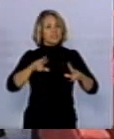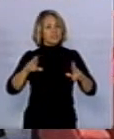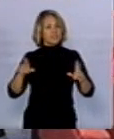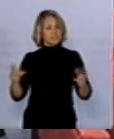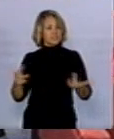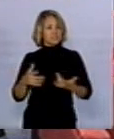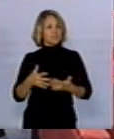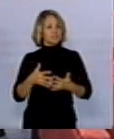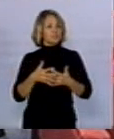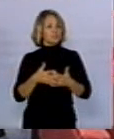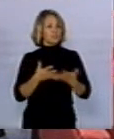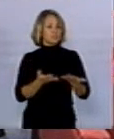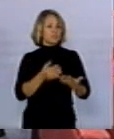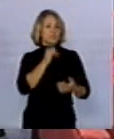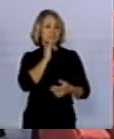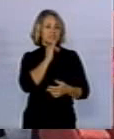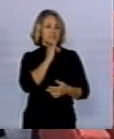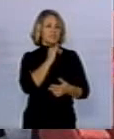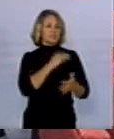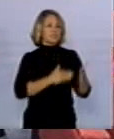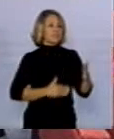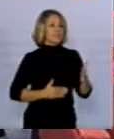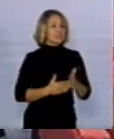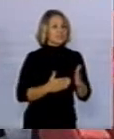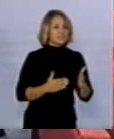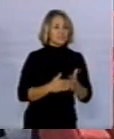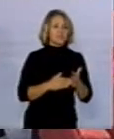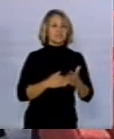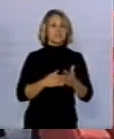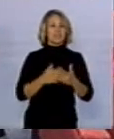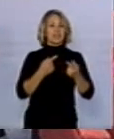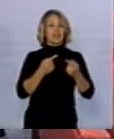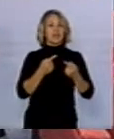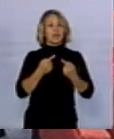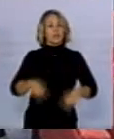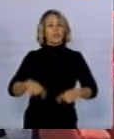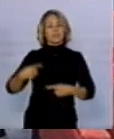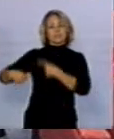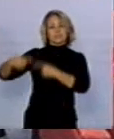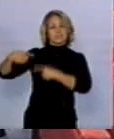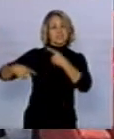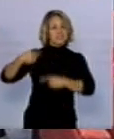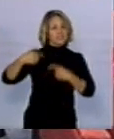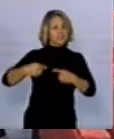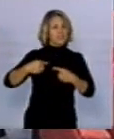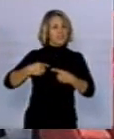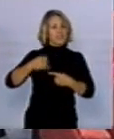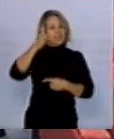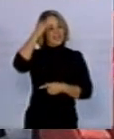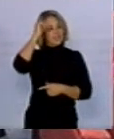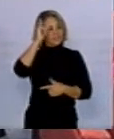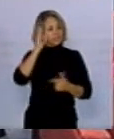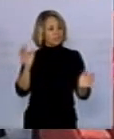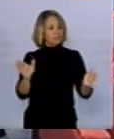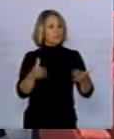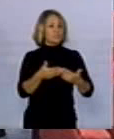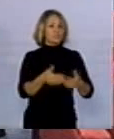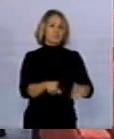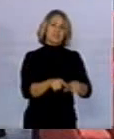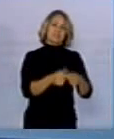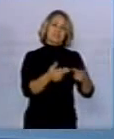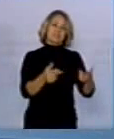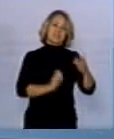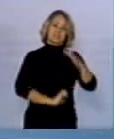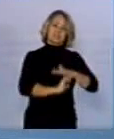restrições, e as restrições têm uma lógica basicamente anticompetitiva. Elas buscam evitar o fechamento do mercado e promover a